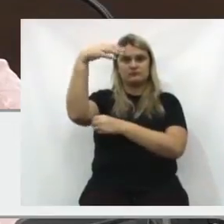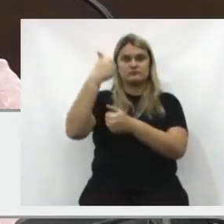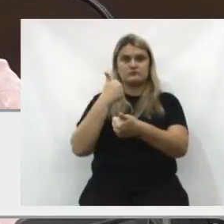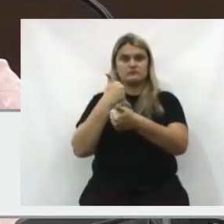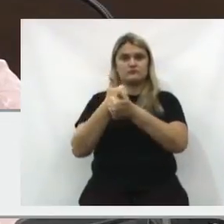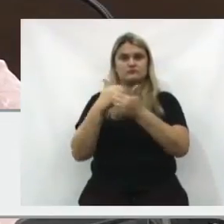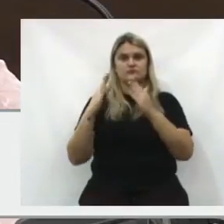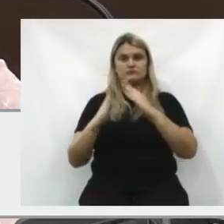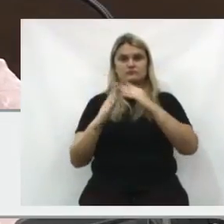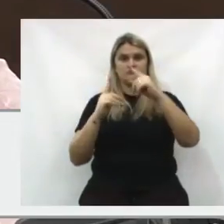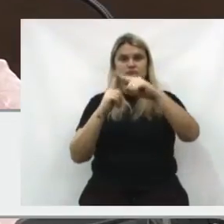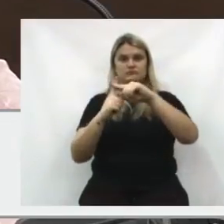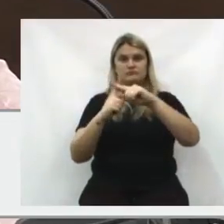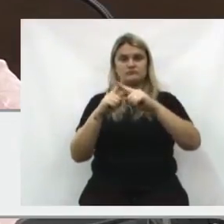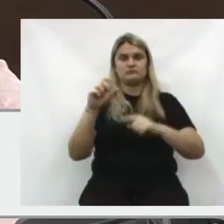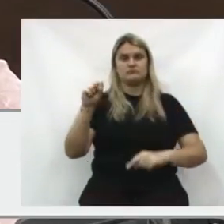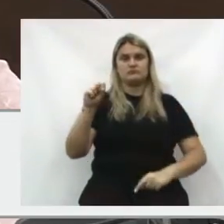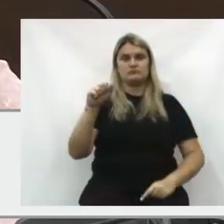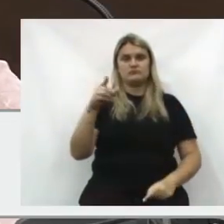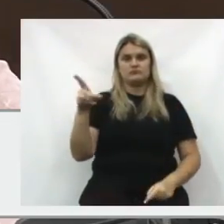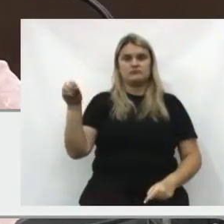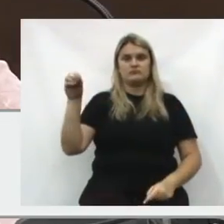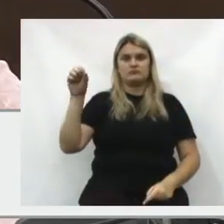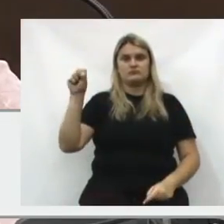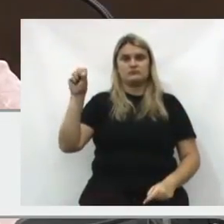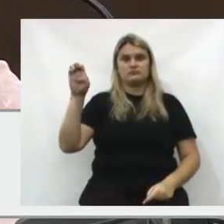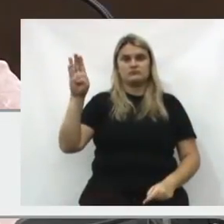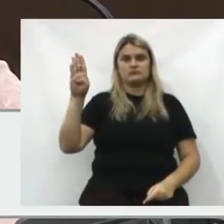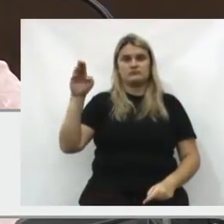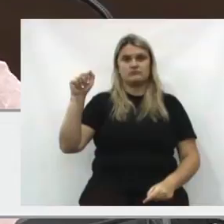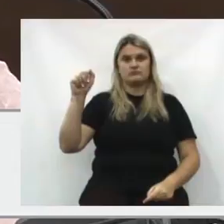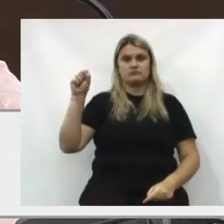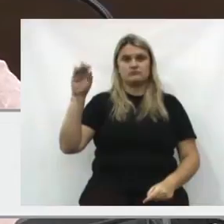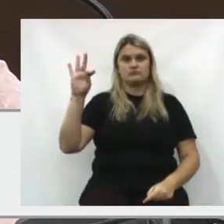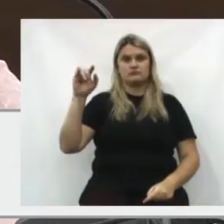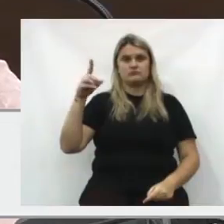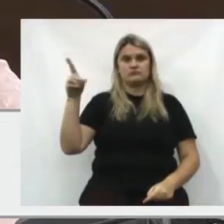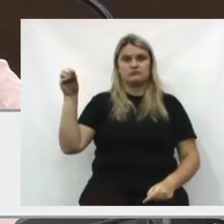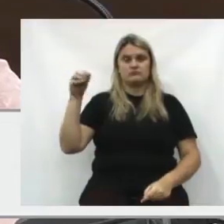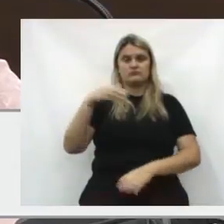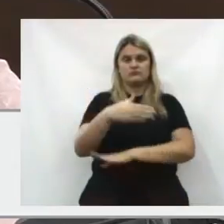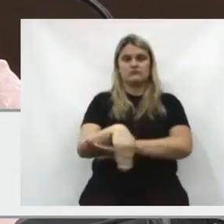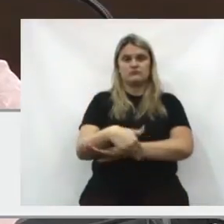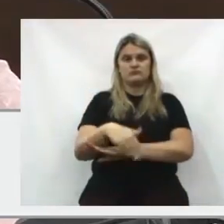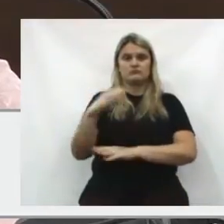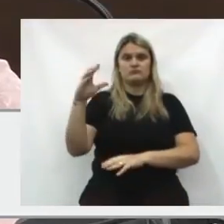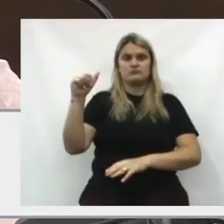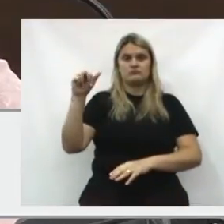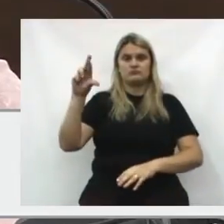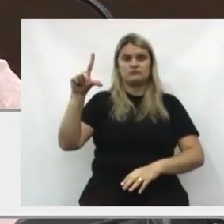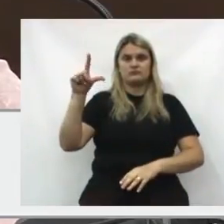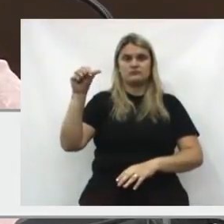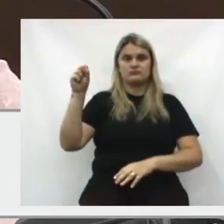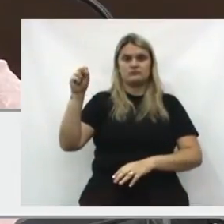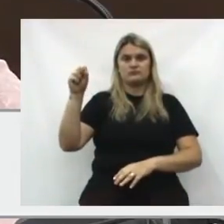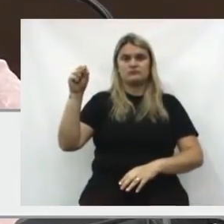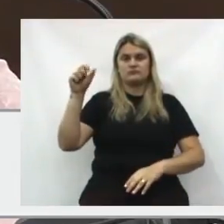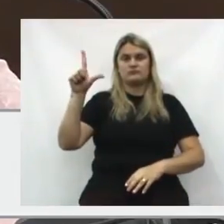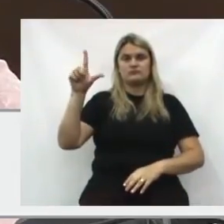energia elétrica ao lado da igreja no bairro São Sebastião, na rua Carlos